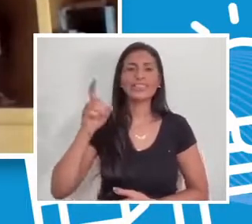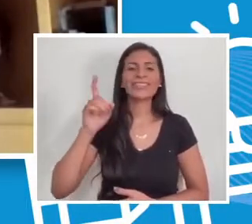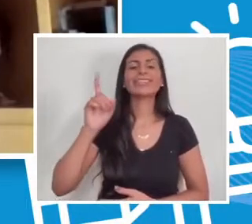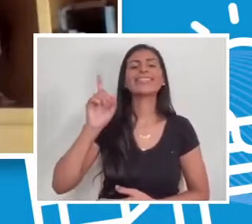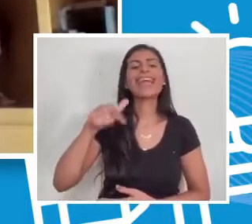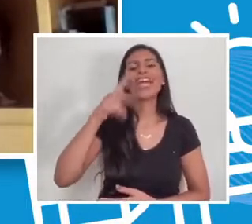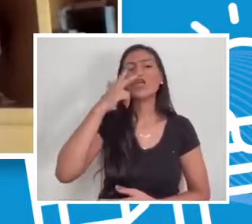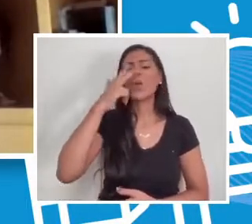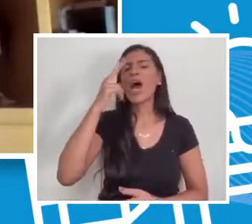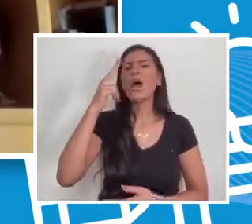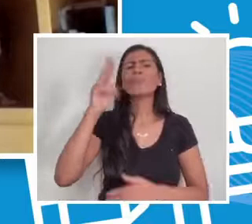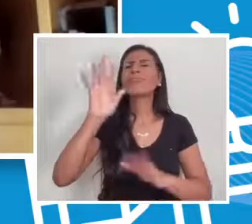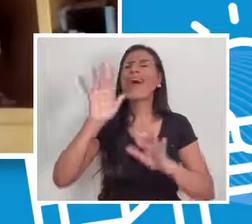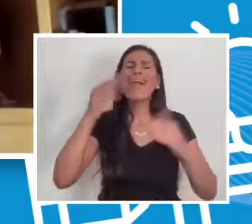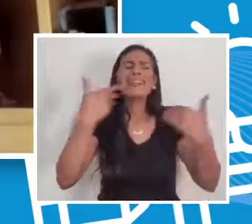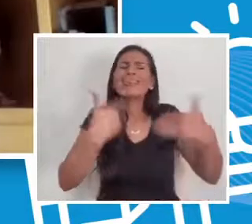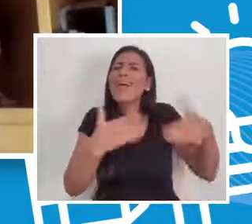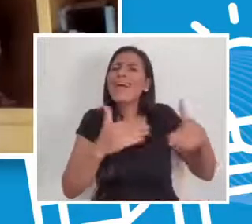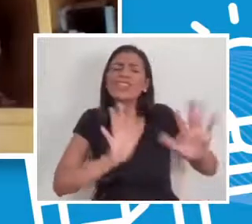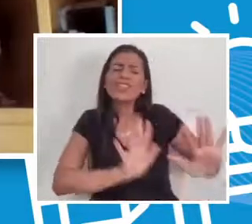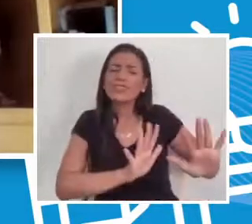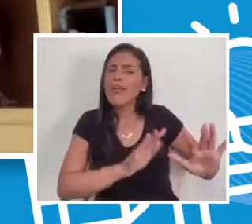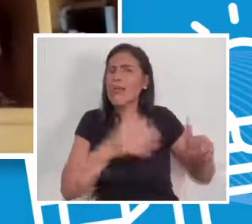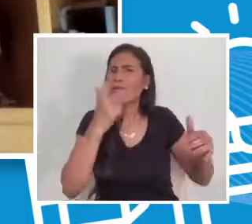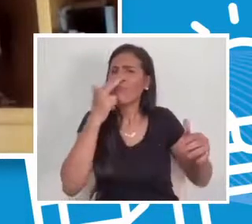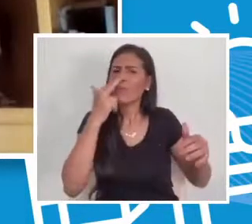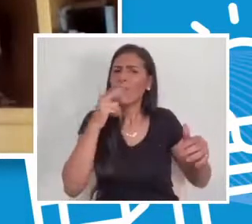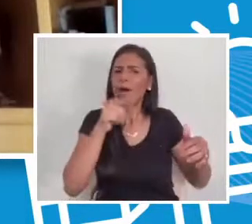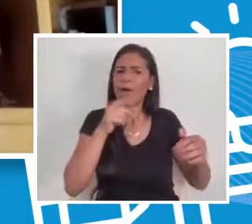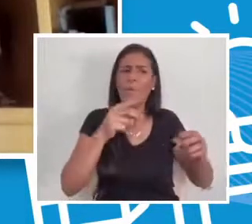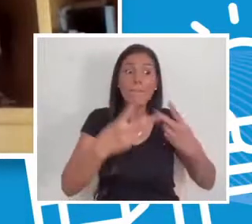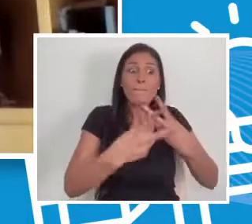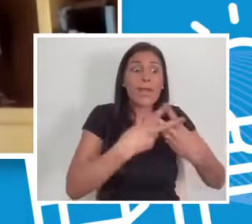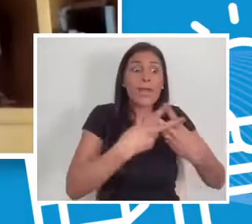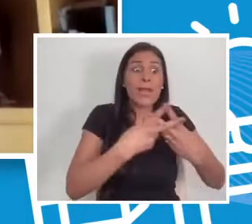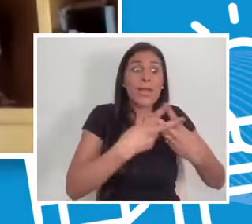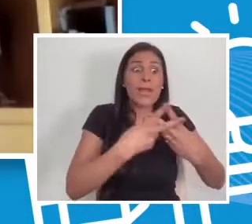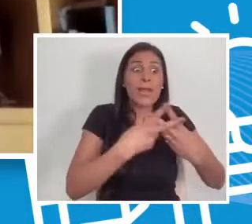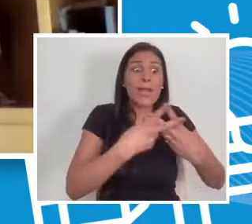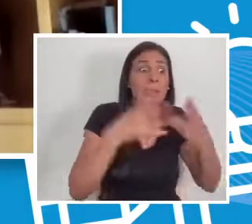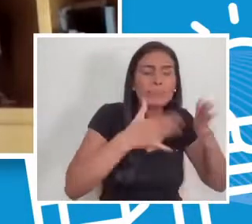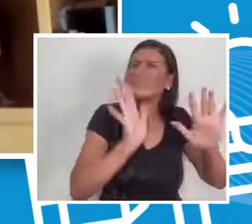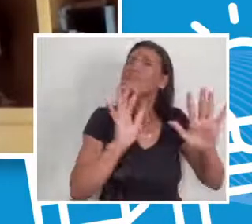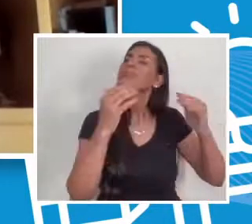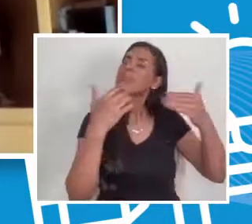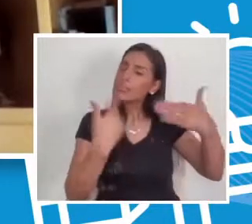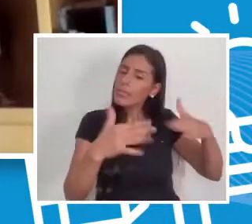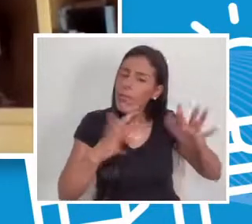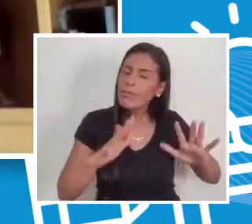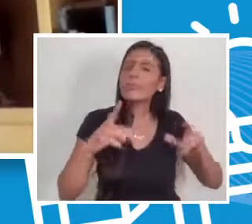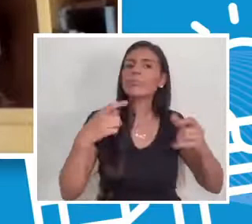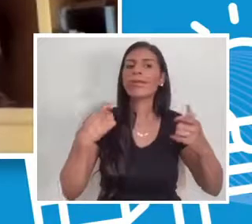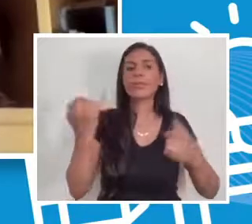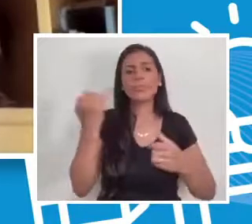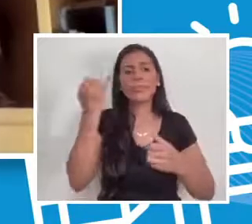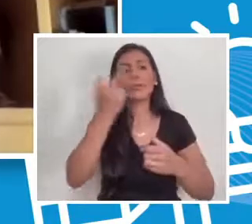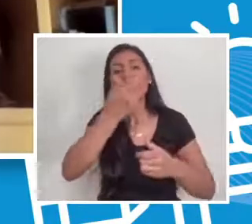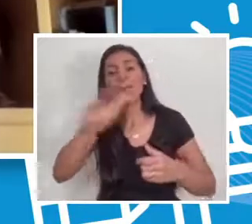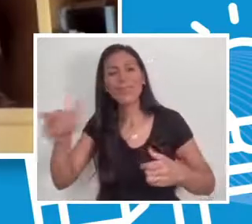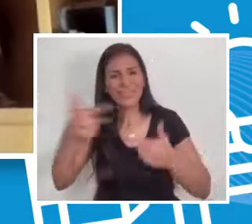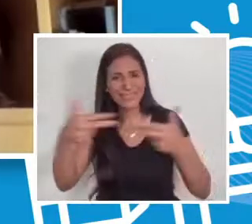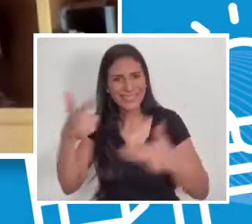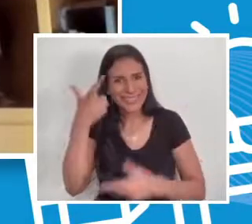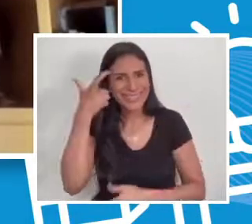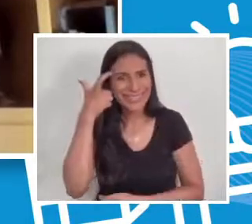é muito importante. Então, nós não podemos esquecer que essas pessoas que chegam para